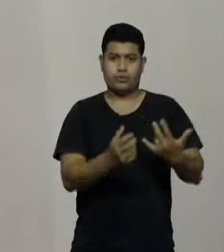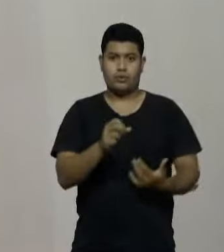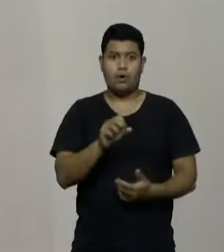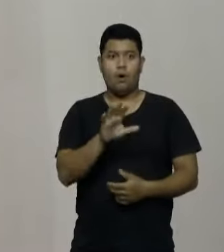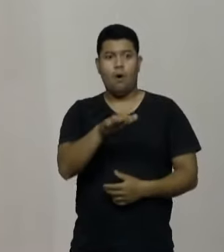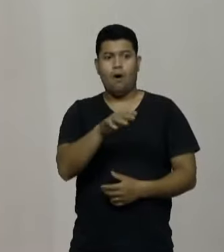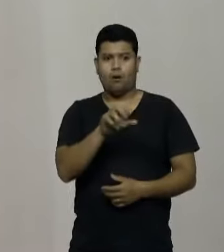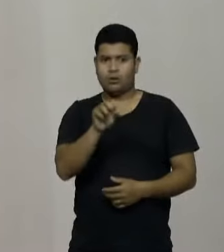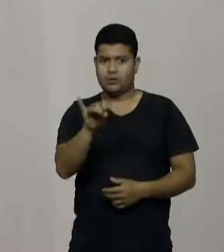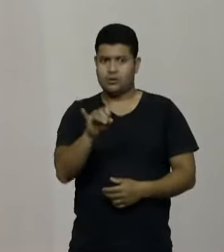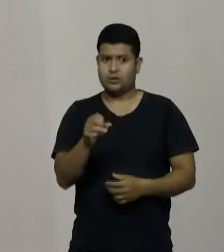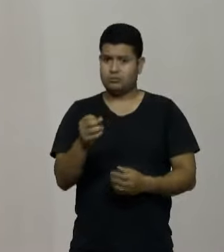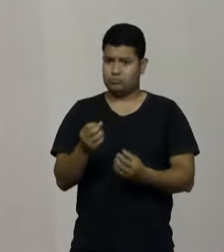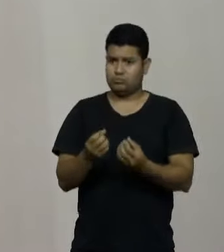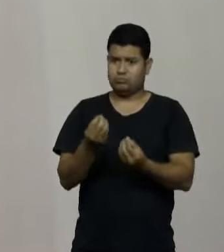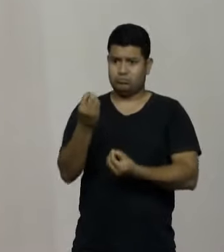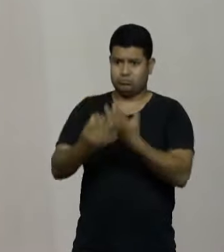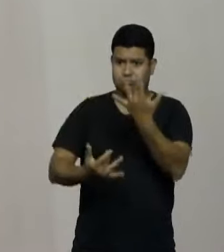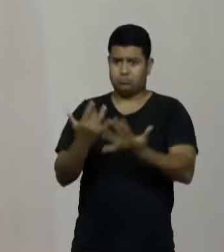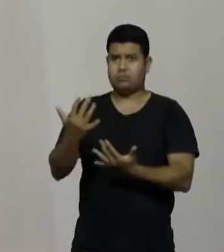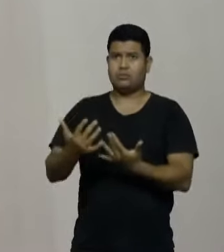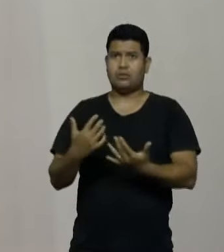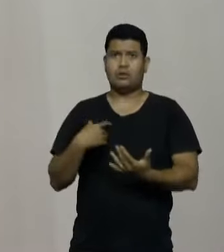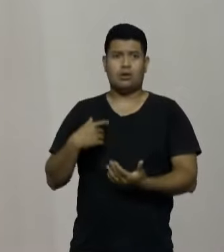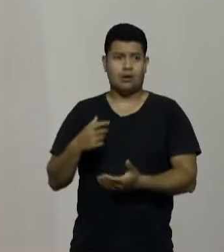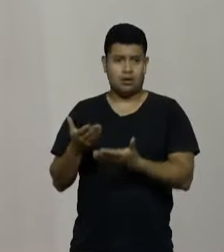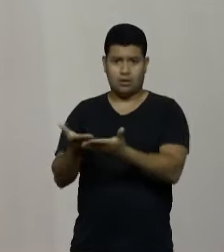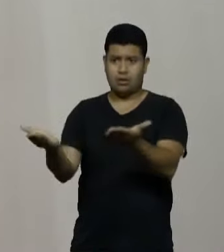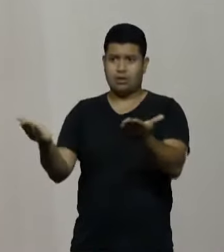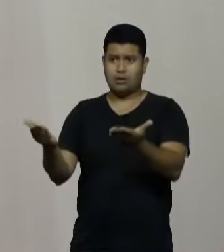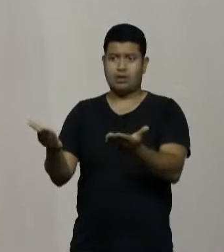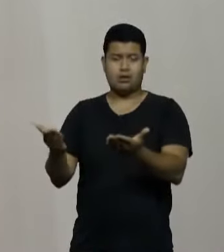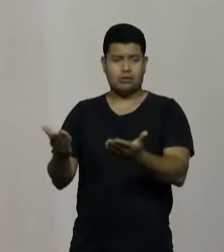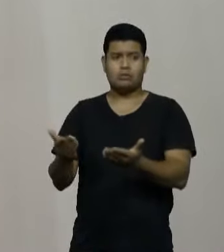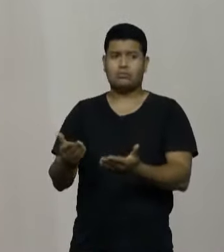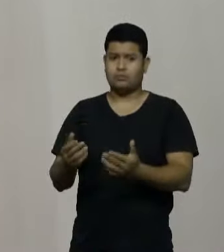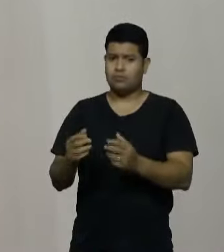vamos tacar fogo nos rios, vai pegar fogo no rio. E agora, sabe como estão